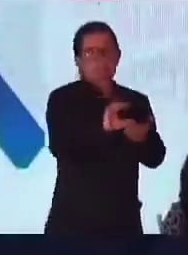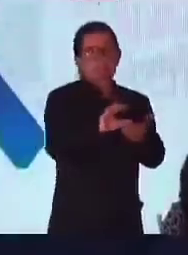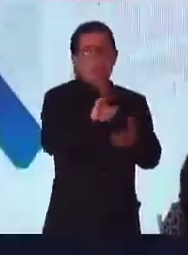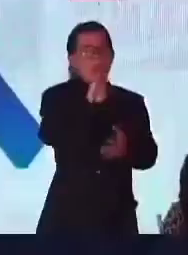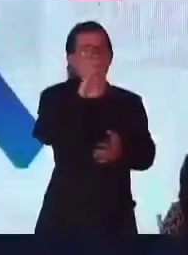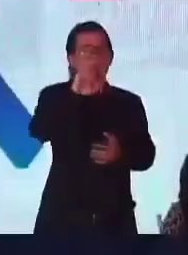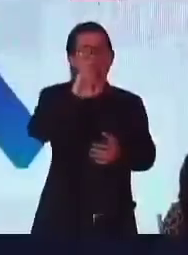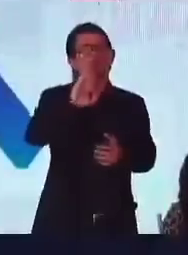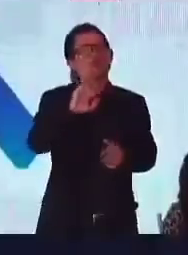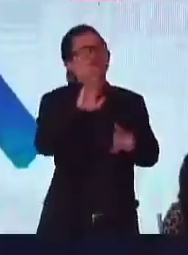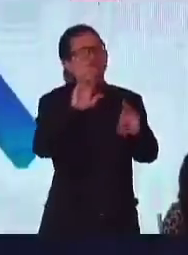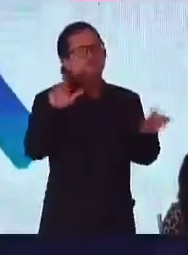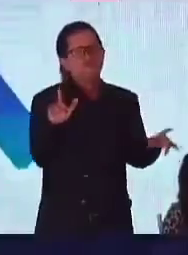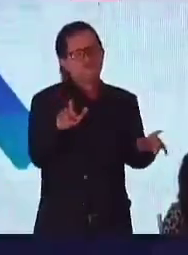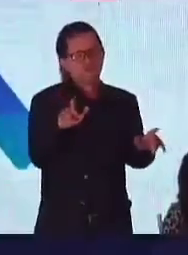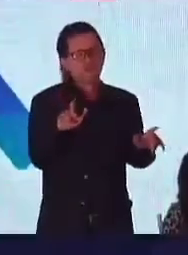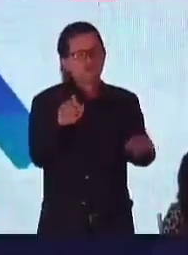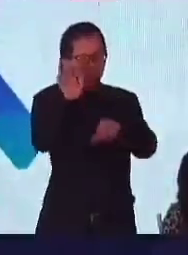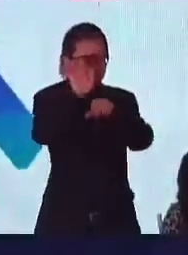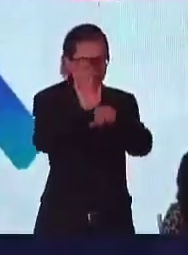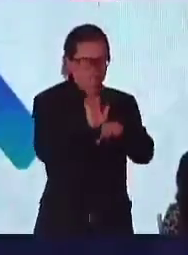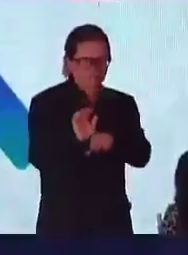600 milhões ao ano. Então,